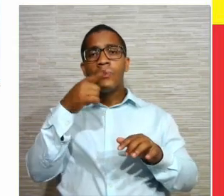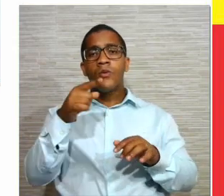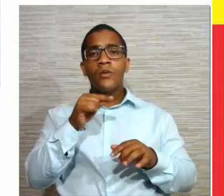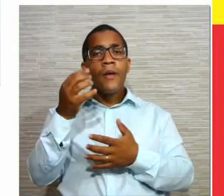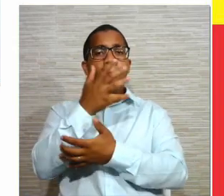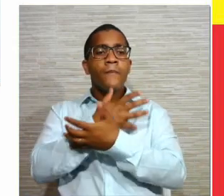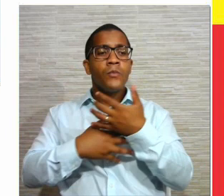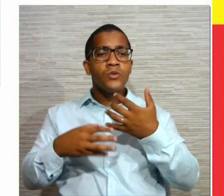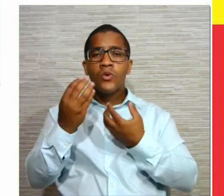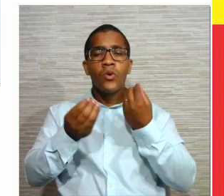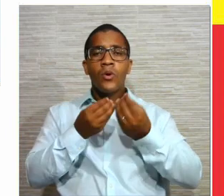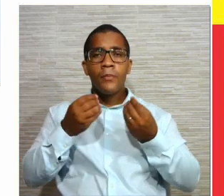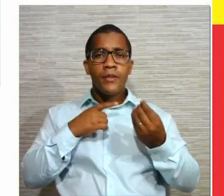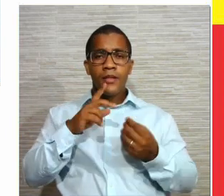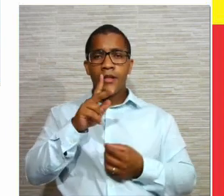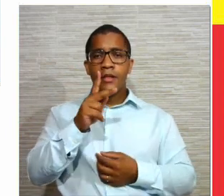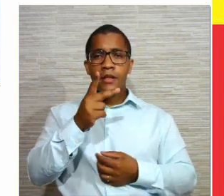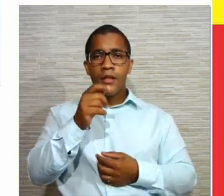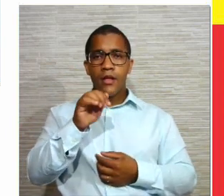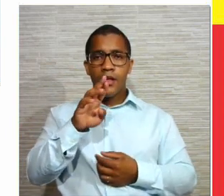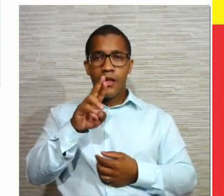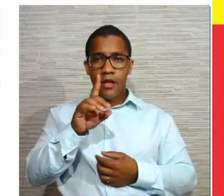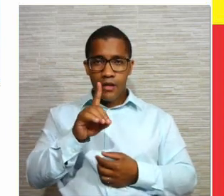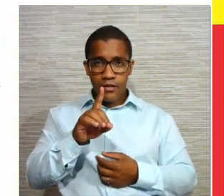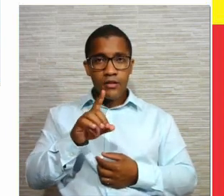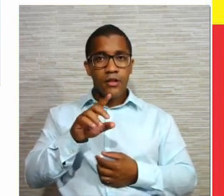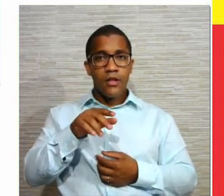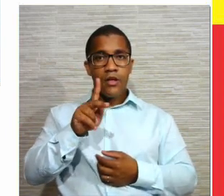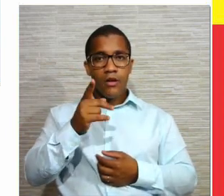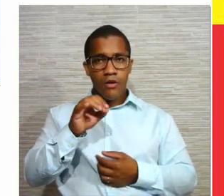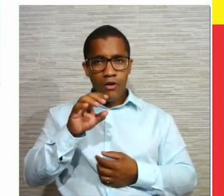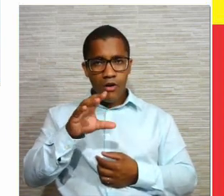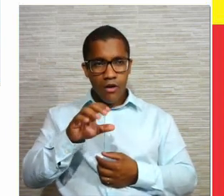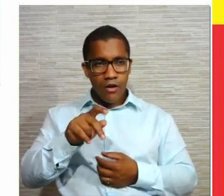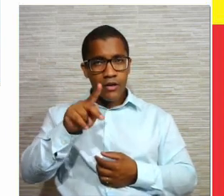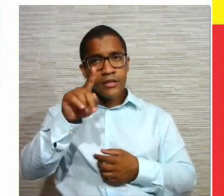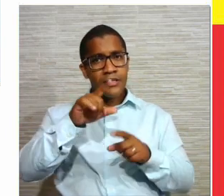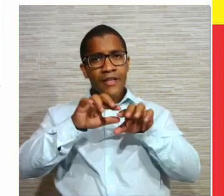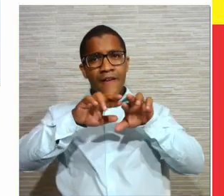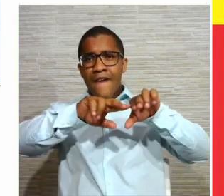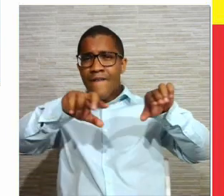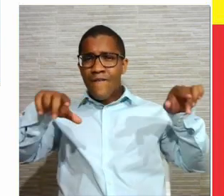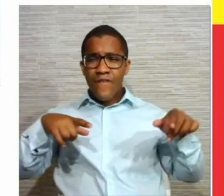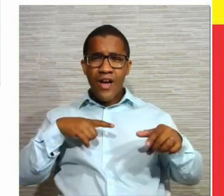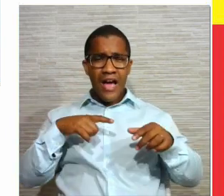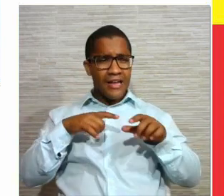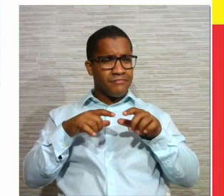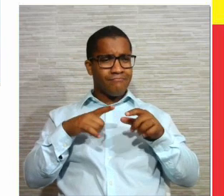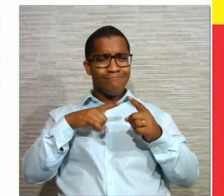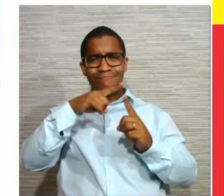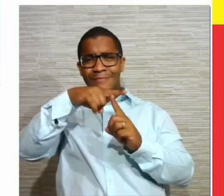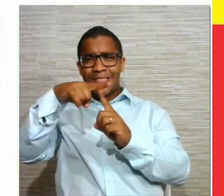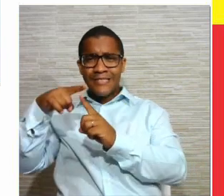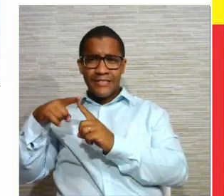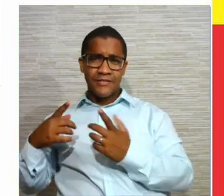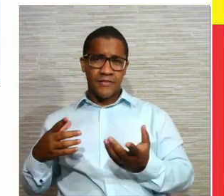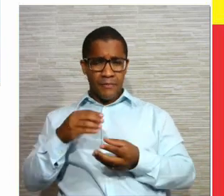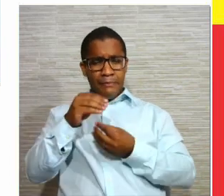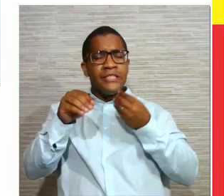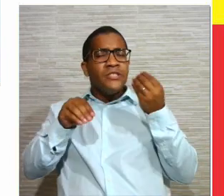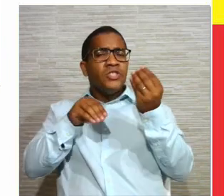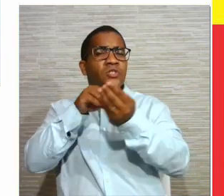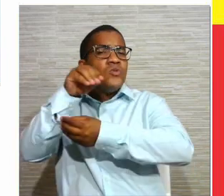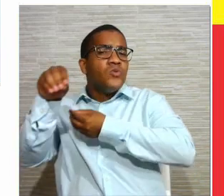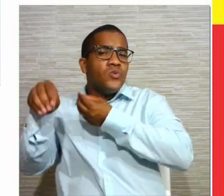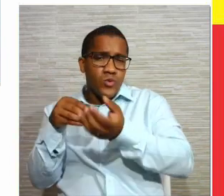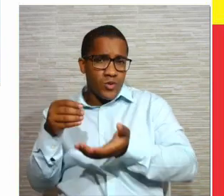rock às baladas melódicas, né, passando por soul, reggae, disco, funk e vaudeville. Então,